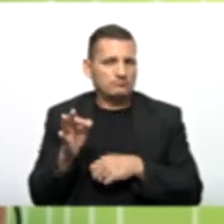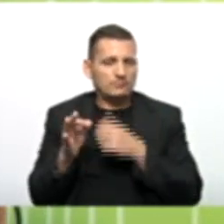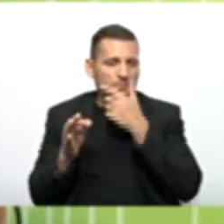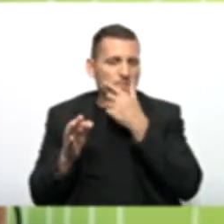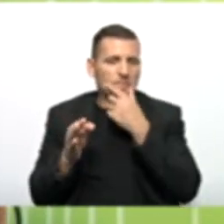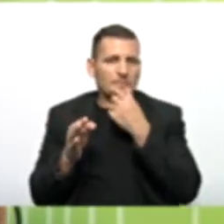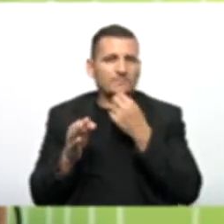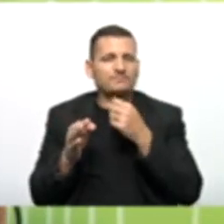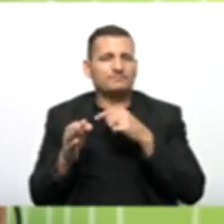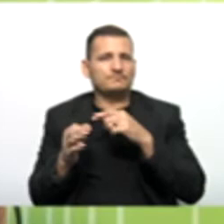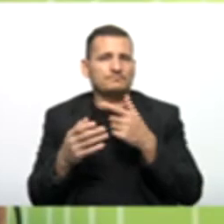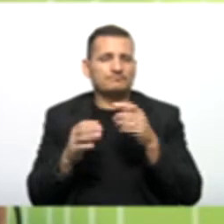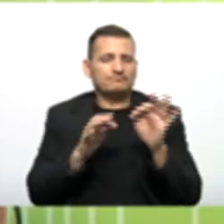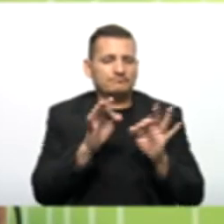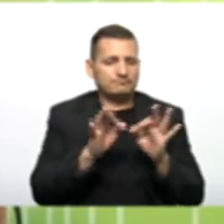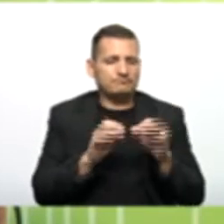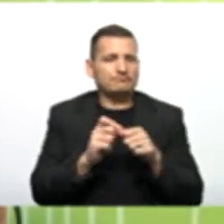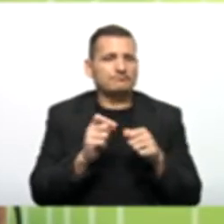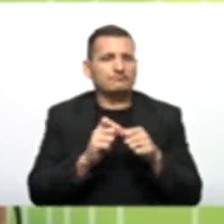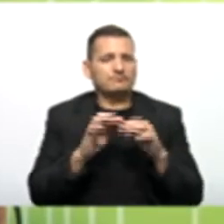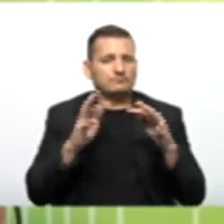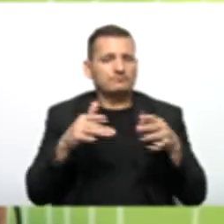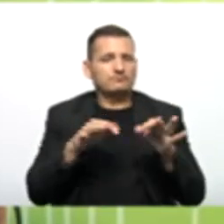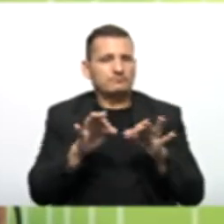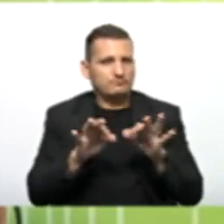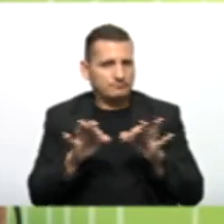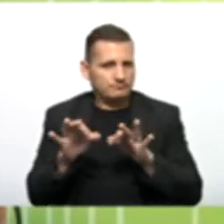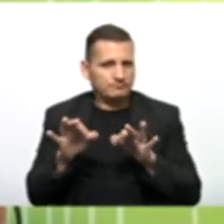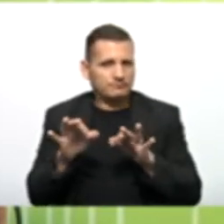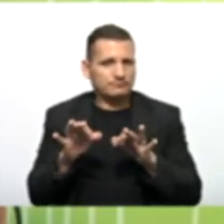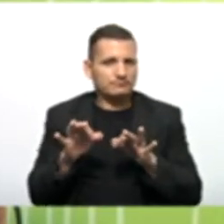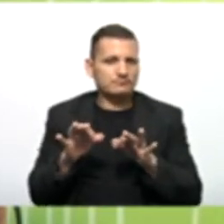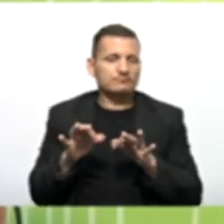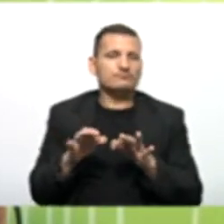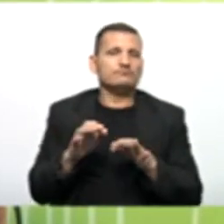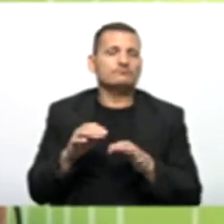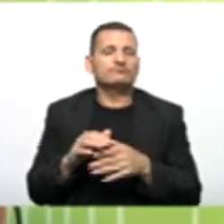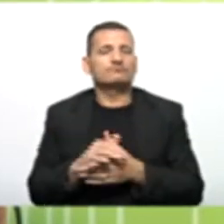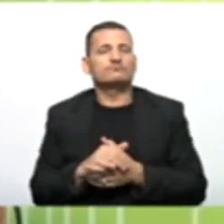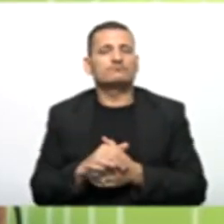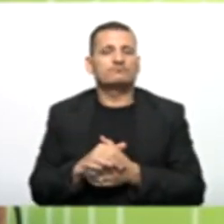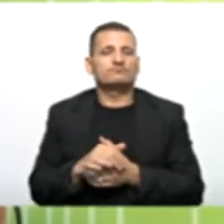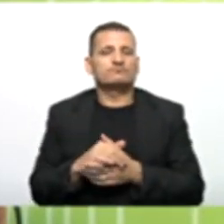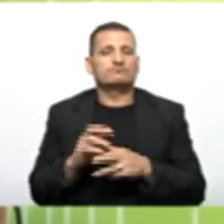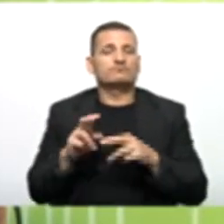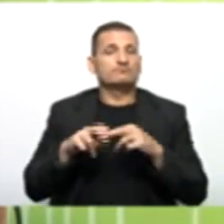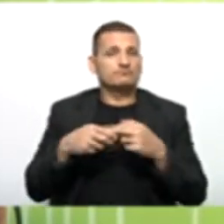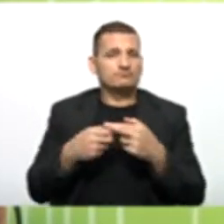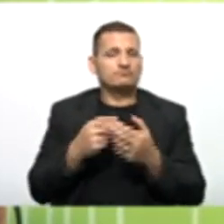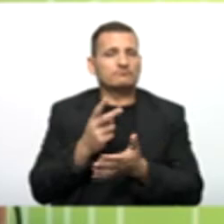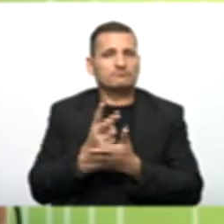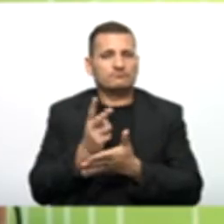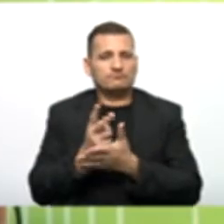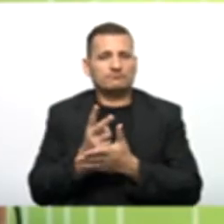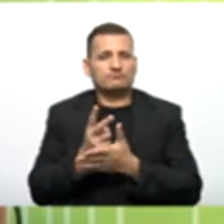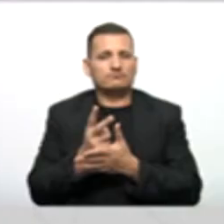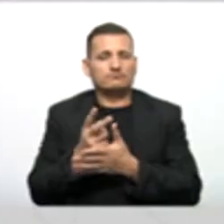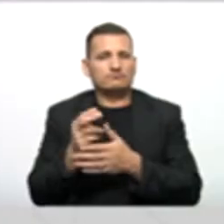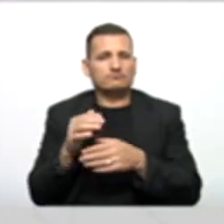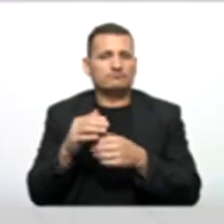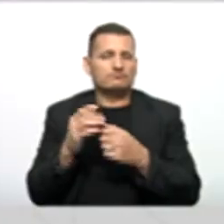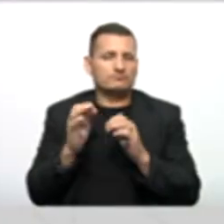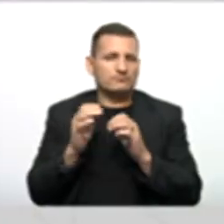aí vai. Então, eu tenho que refazer aí todo o meu planejamento em cima desta atividade. Ok? Por isso que a gente tem sempre aí